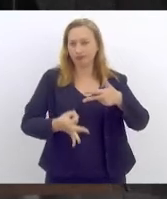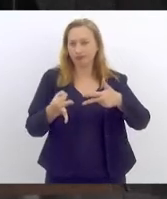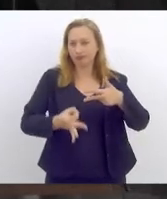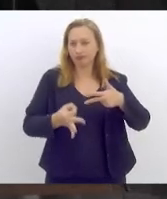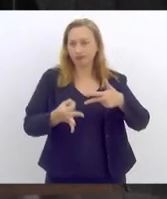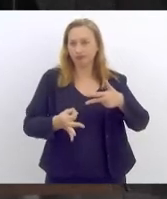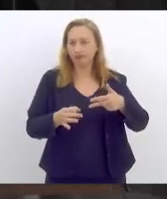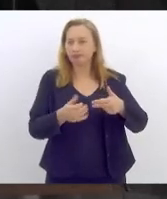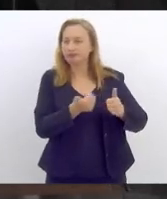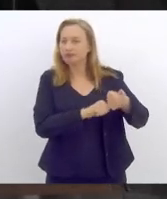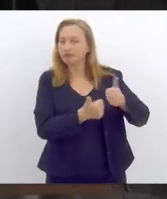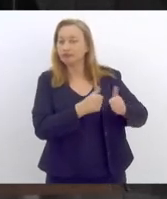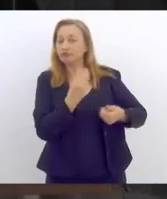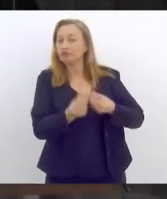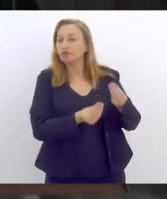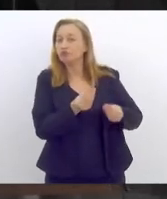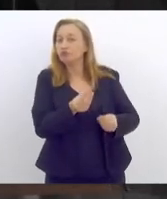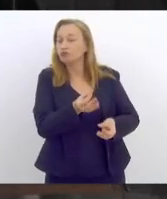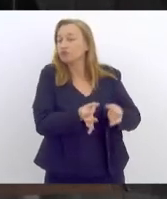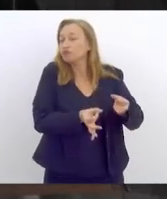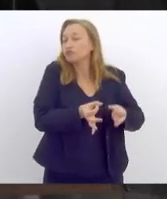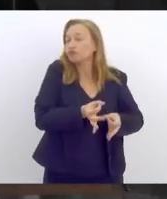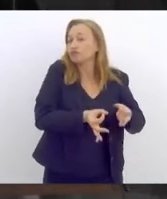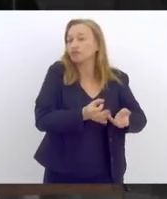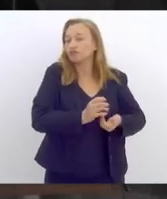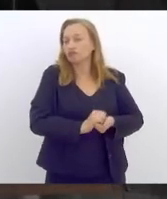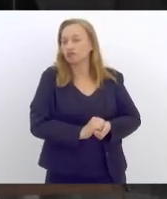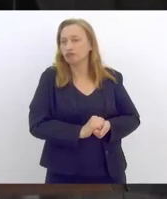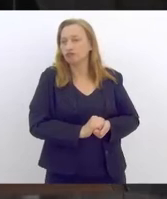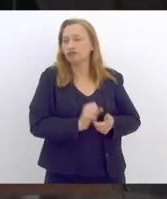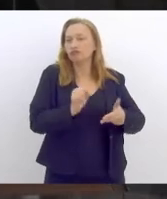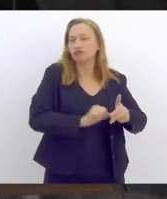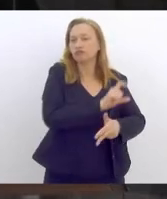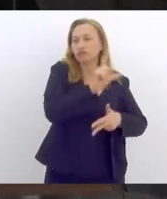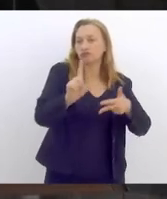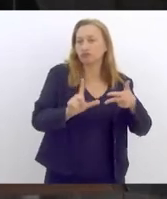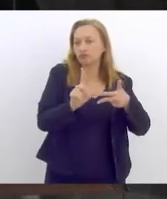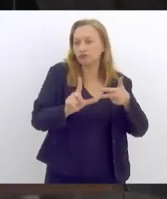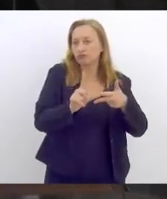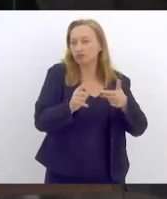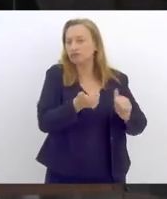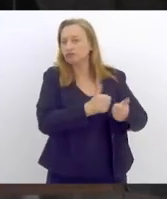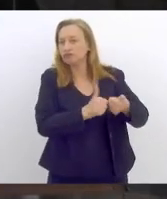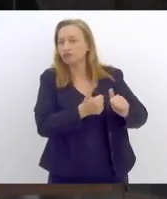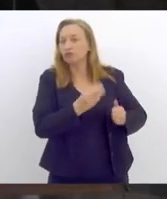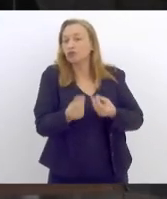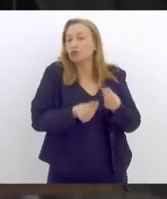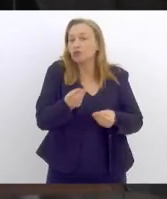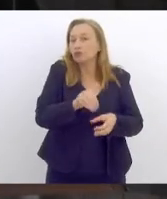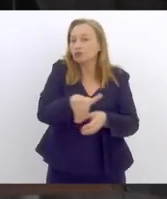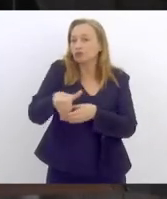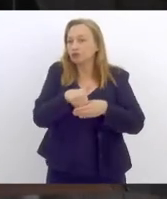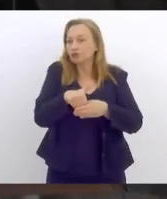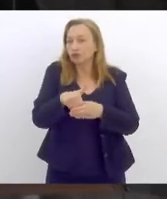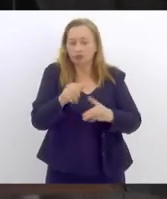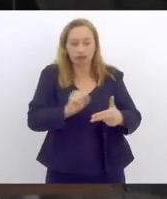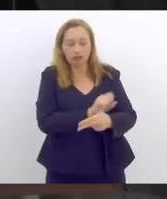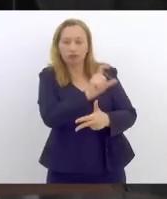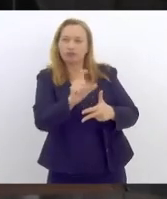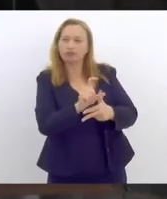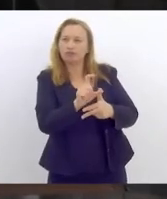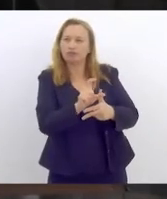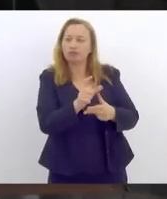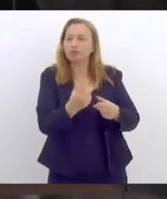como julga no caso do Poder Legislativo é avaliando como vota E no caso do Poder